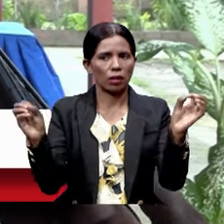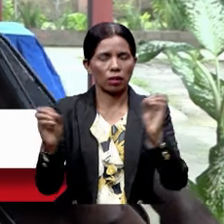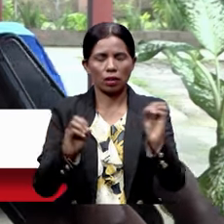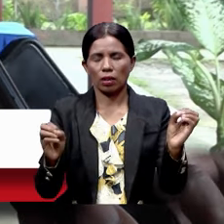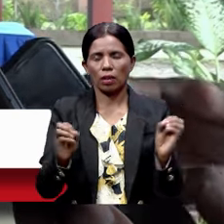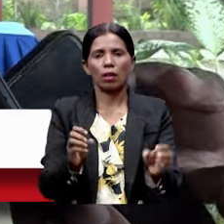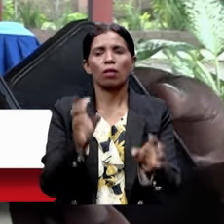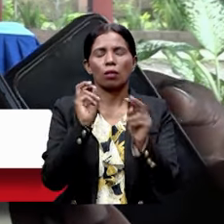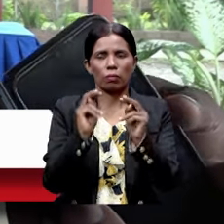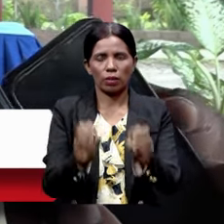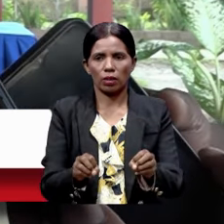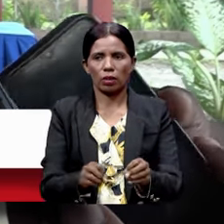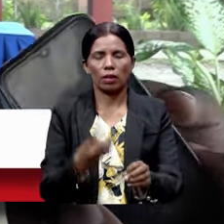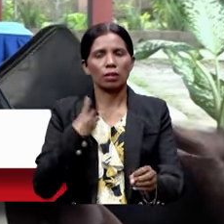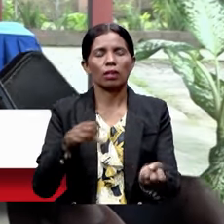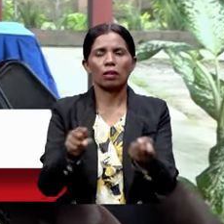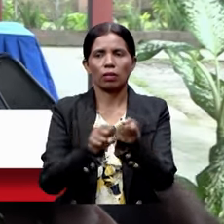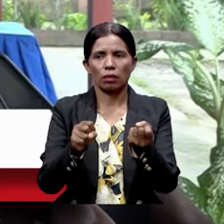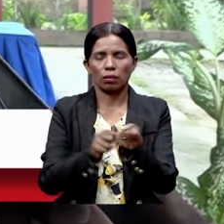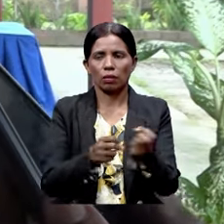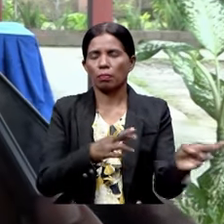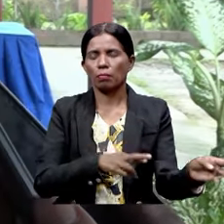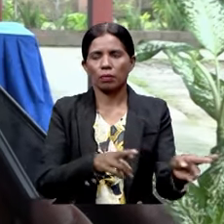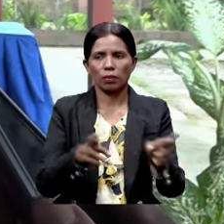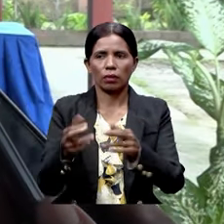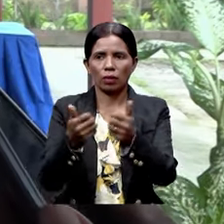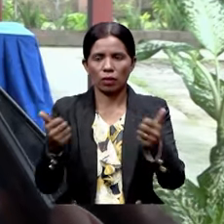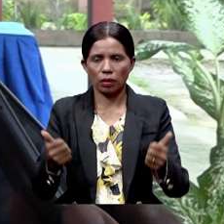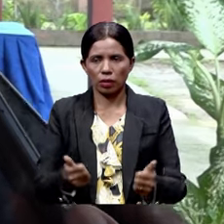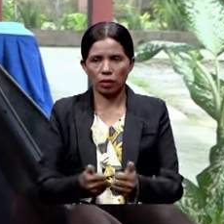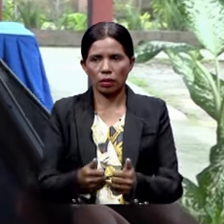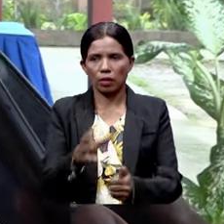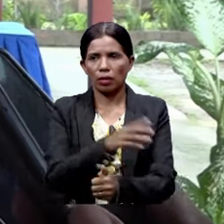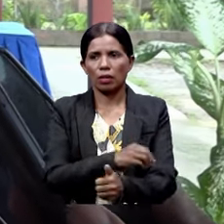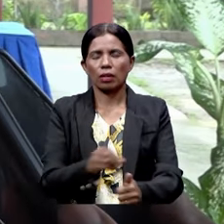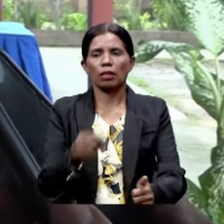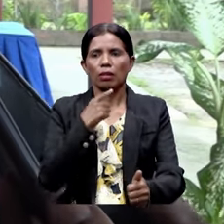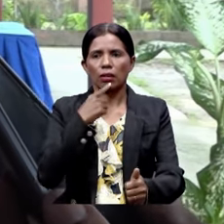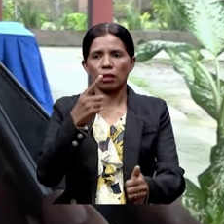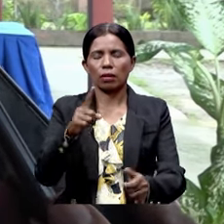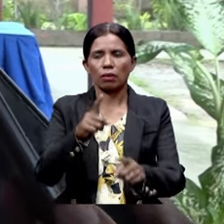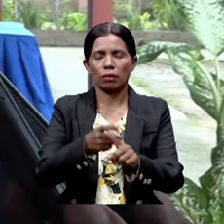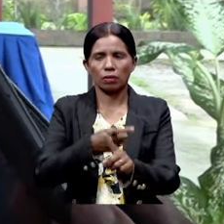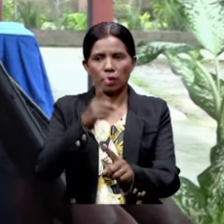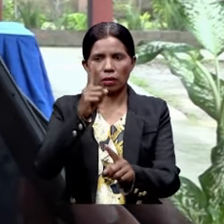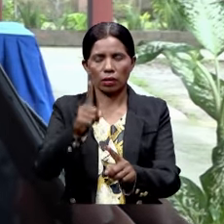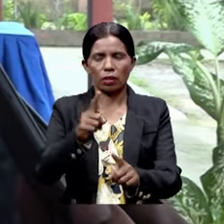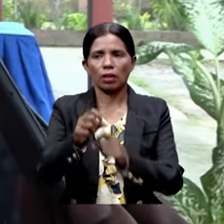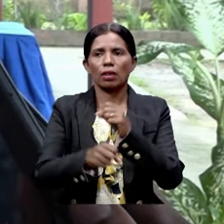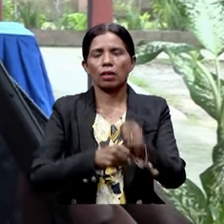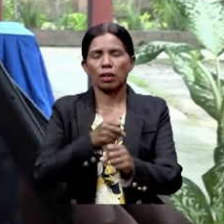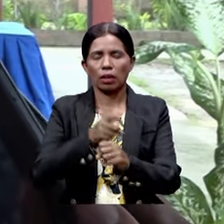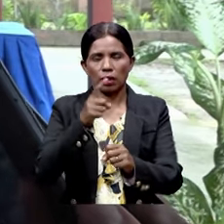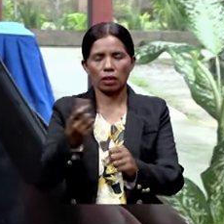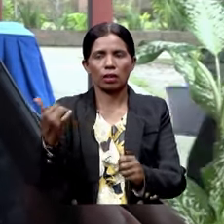obrigatório. Dela ruma ita dian contribuição, pronto, associação dos pais e professores concorda kata fulan ida ou katina ida